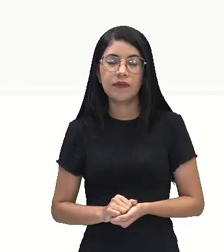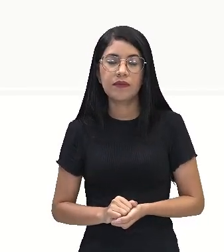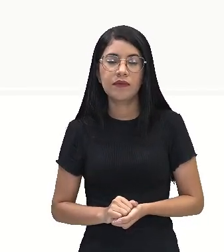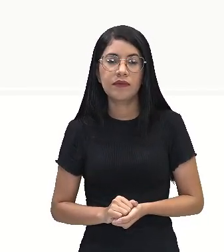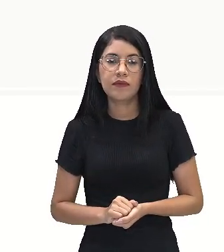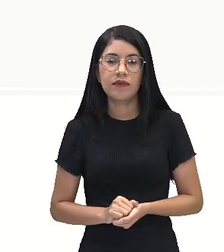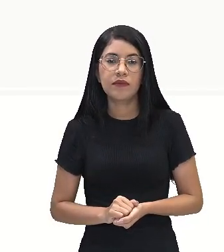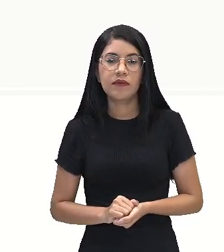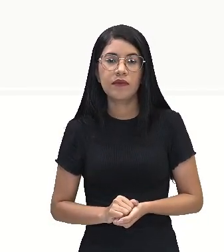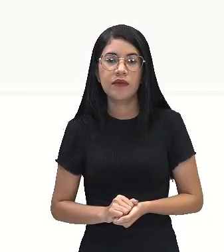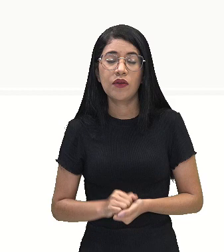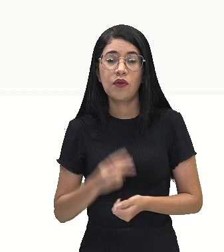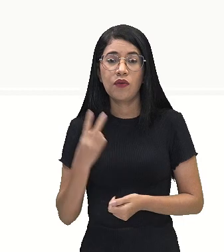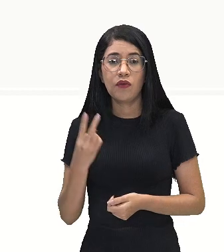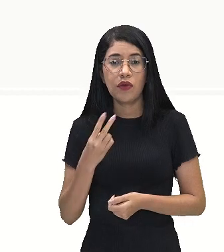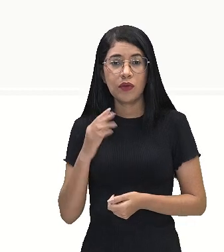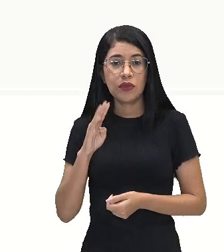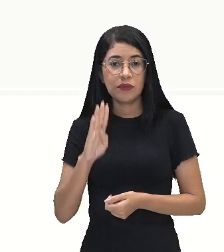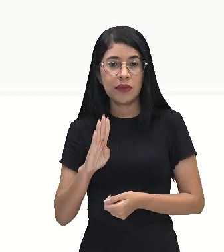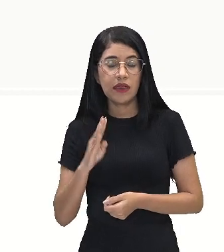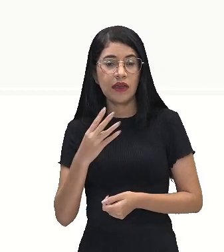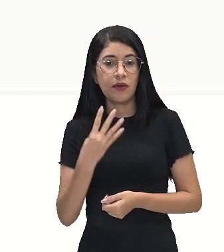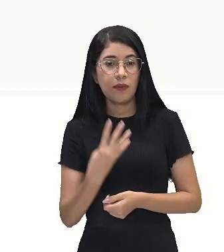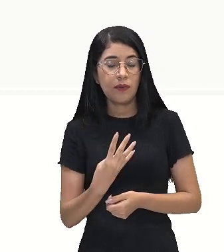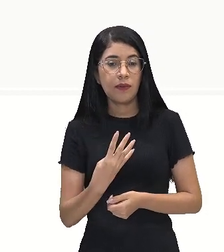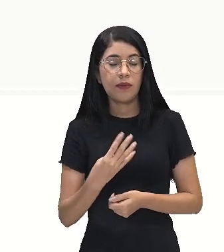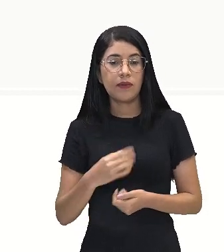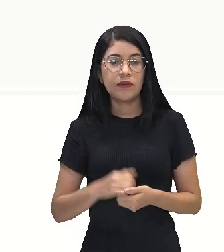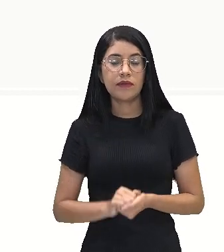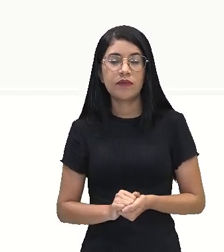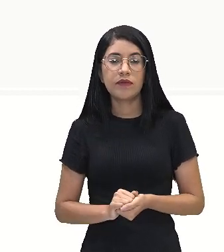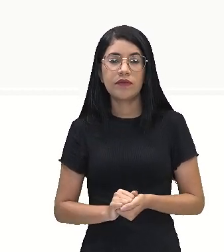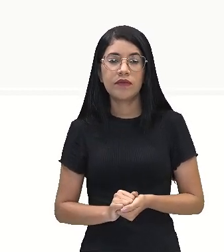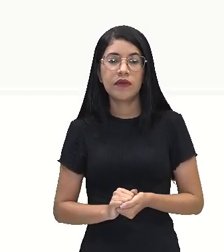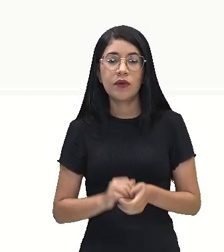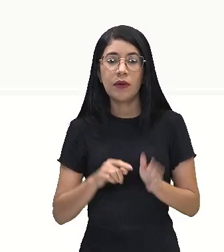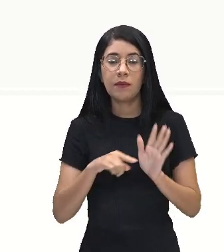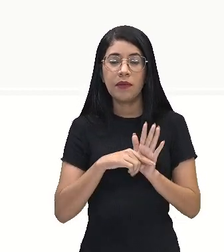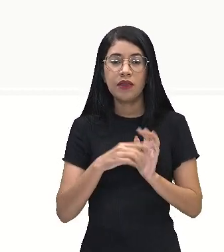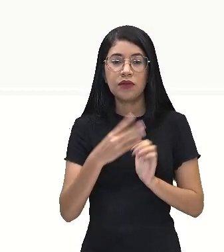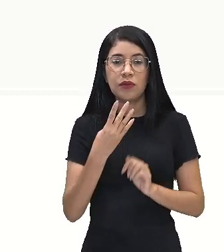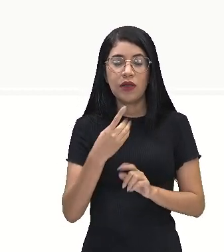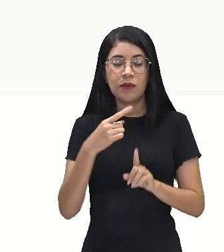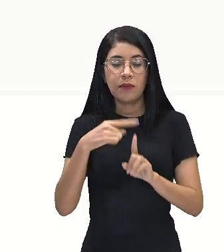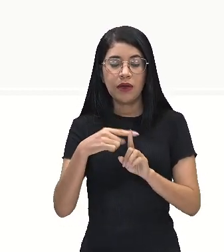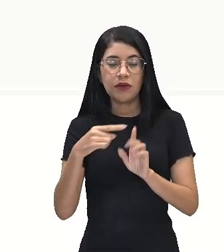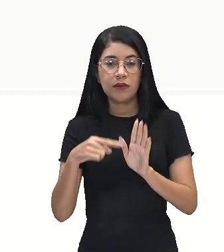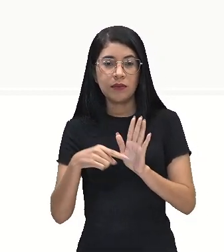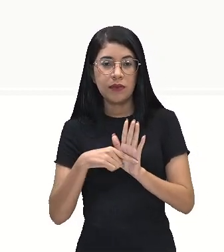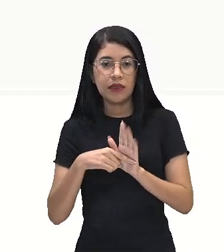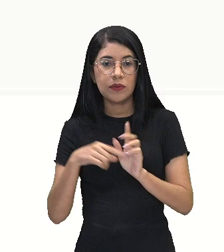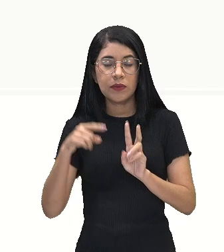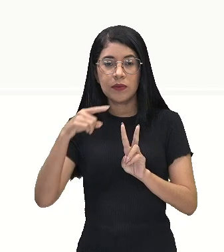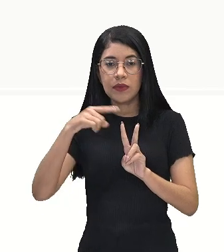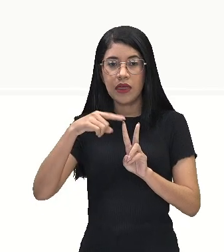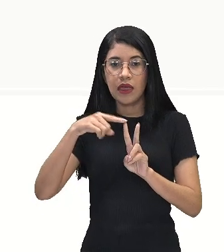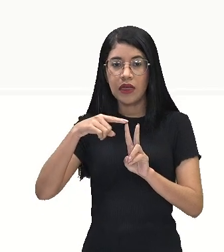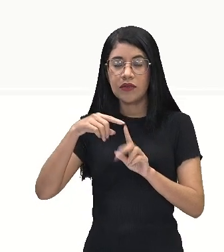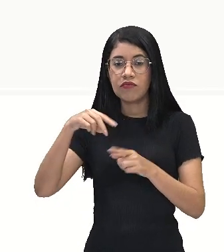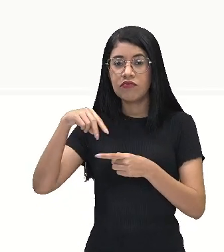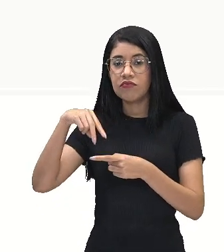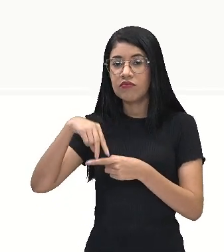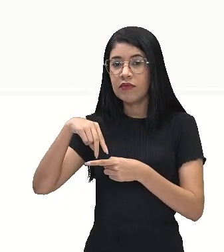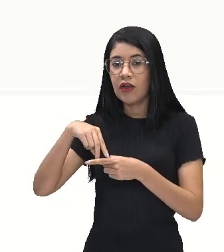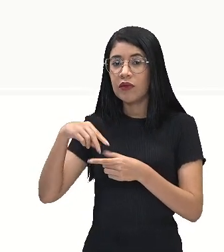O b, que vale 4, mais ou menos raiz de delta. Porém,